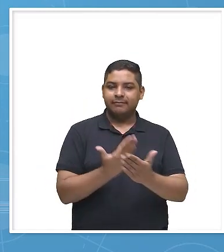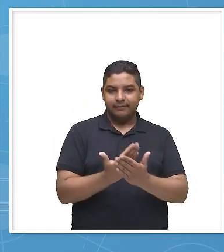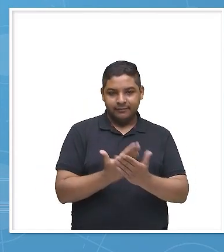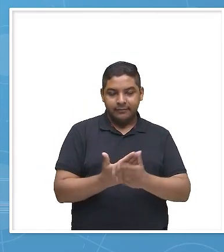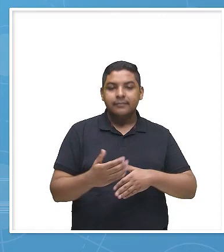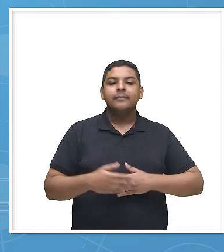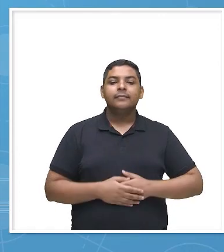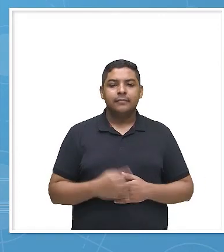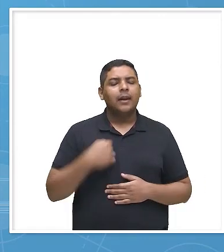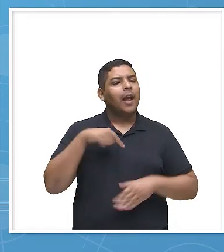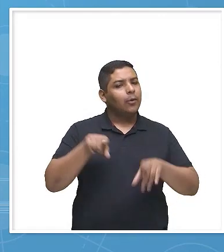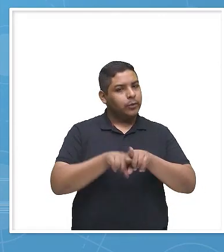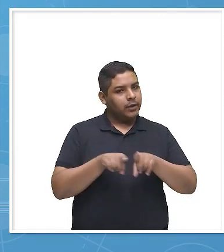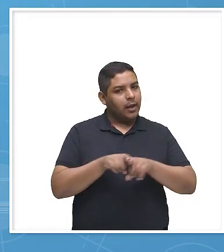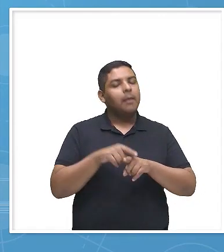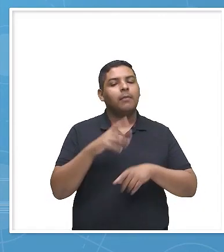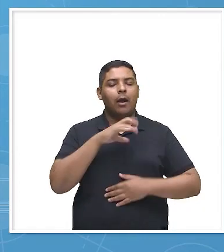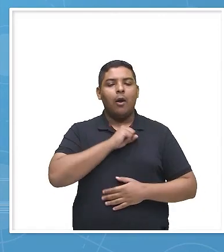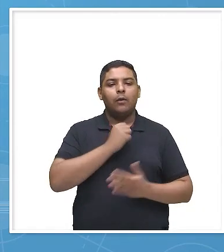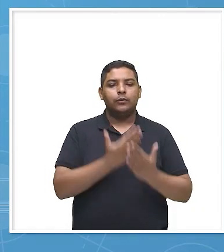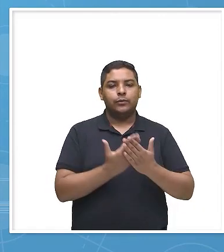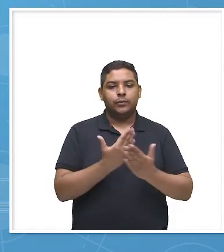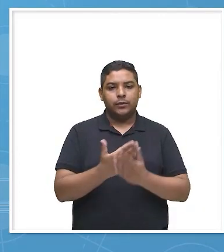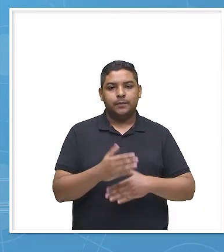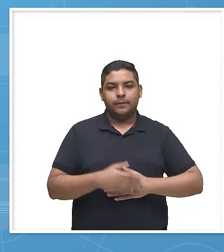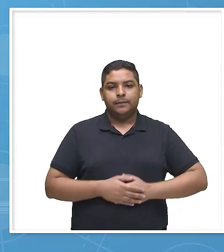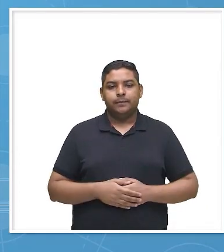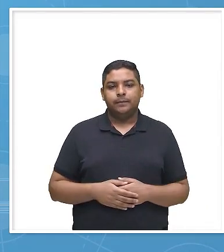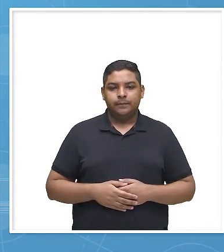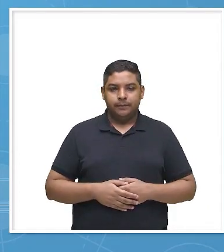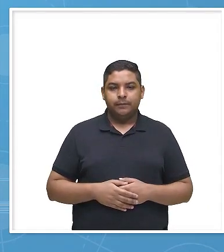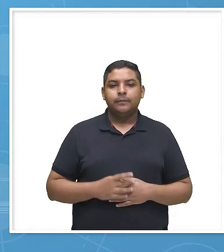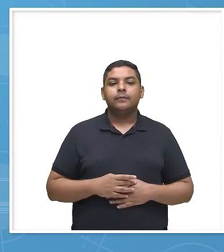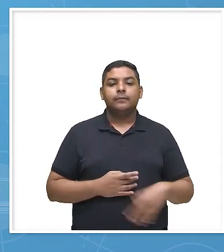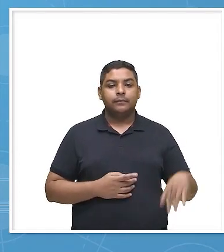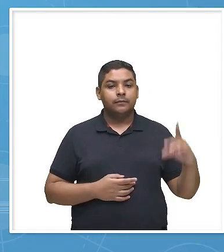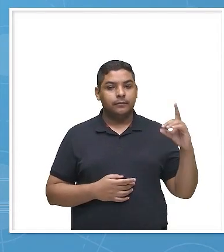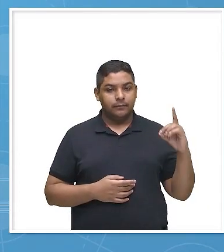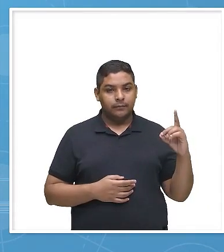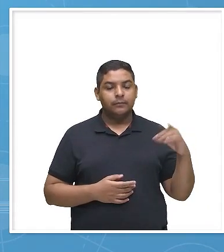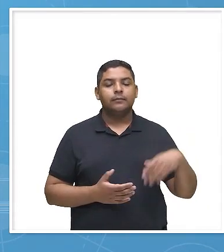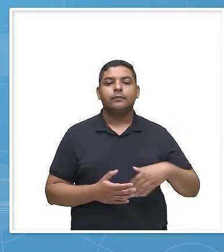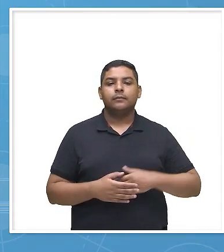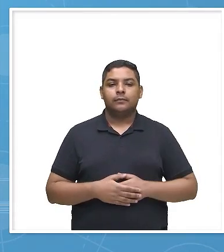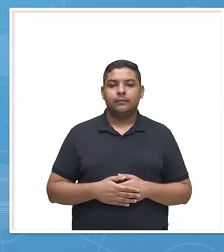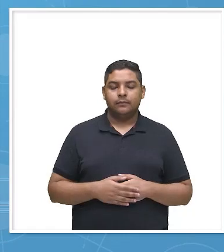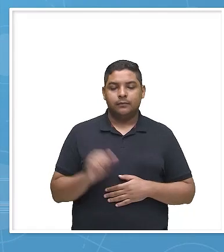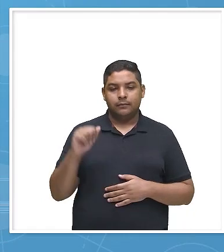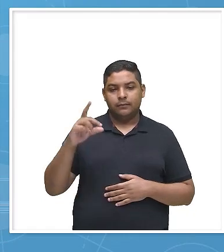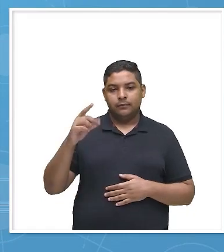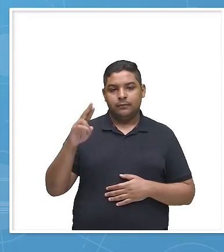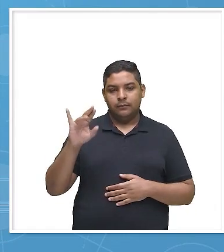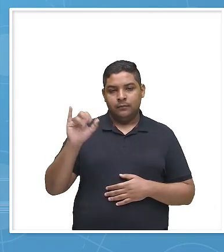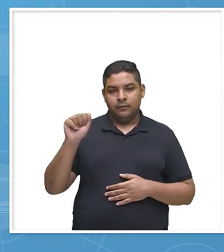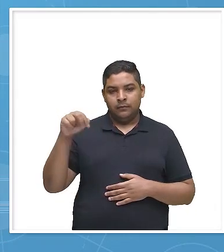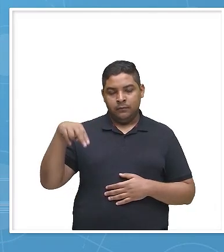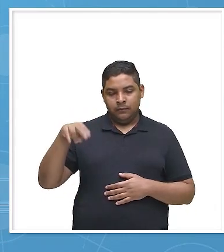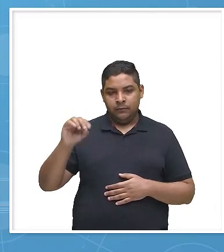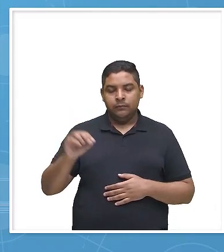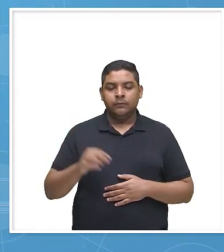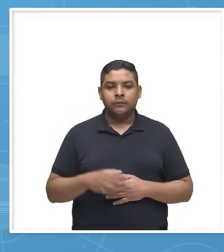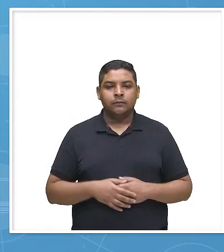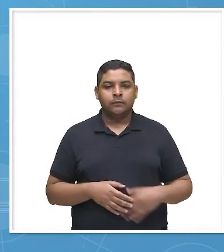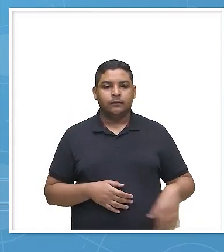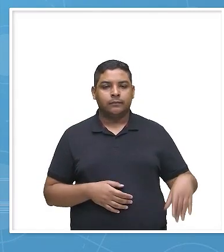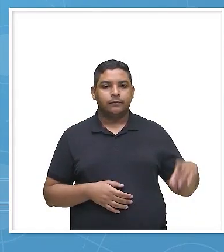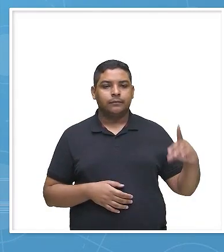Carlos Henrique enviou que a alternativa correta é a letra D. O Adriano também enviou que a resposta correta é a letra D.